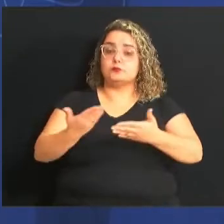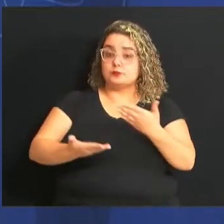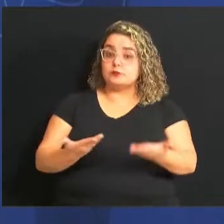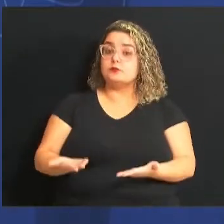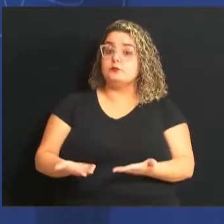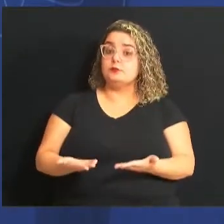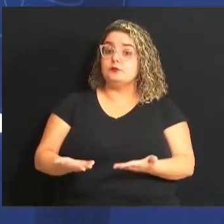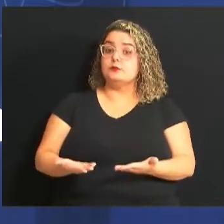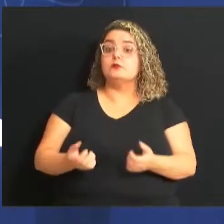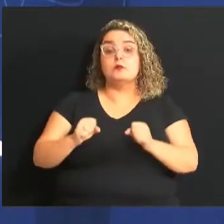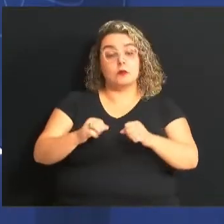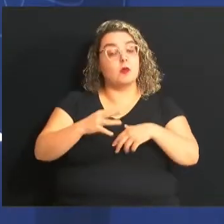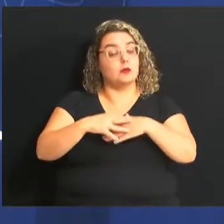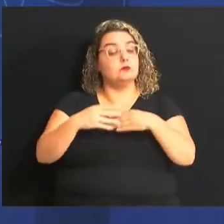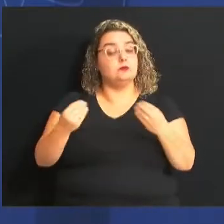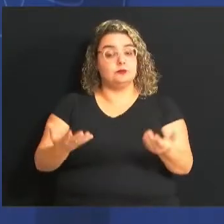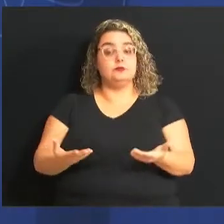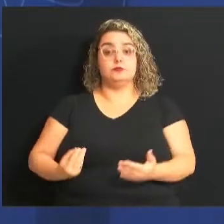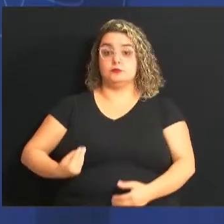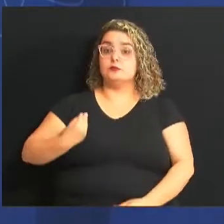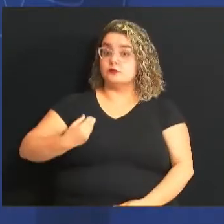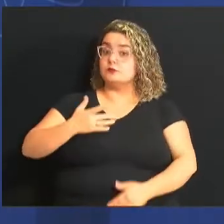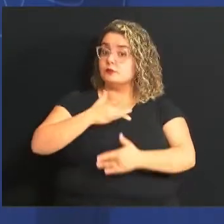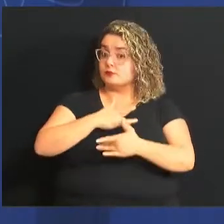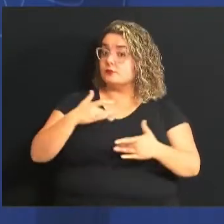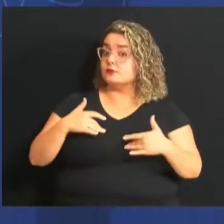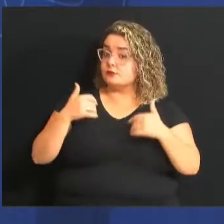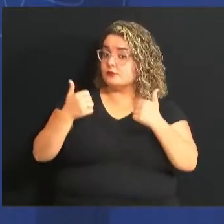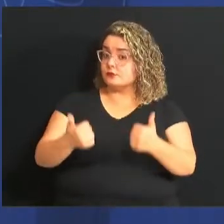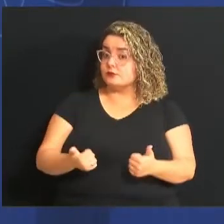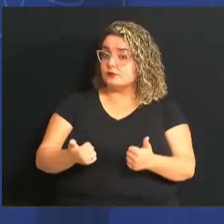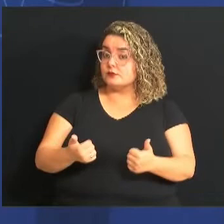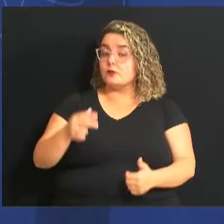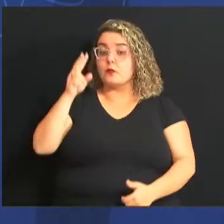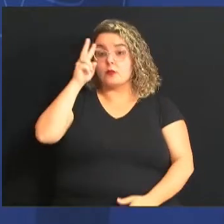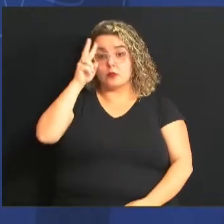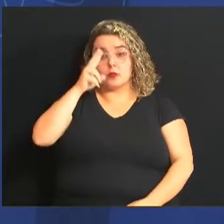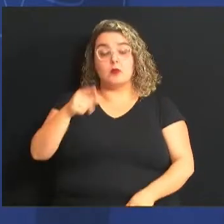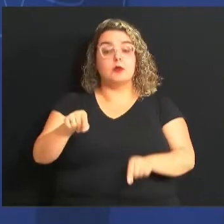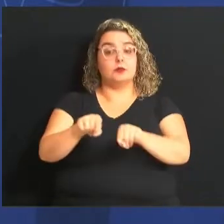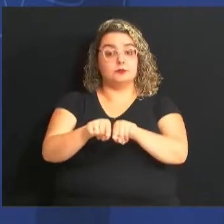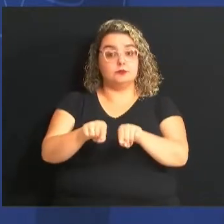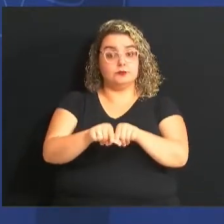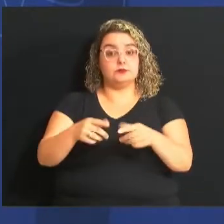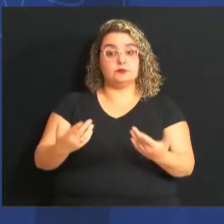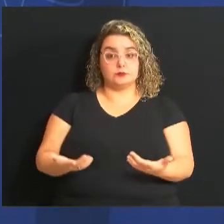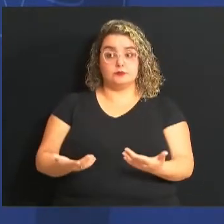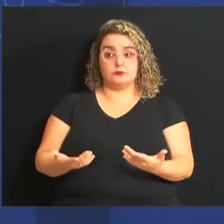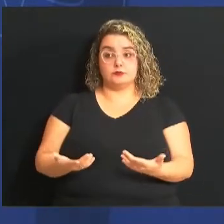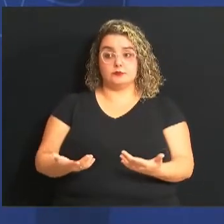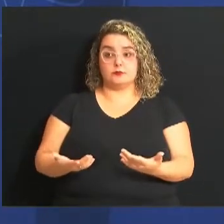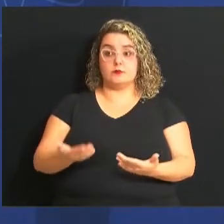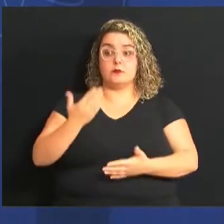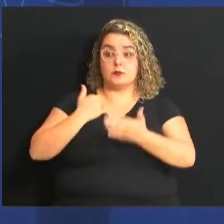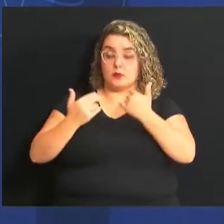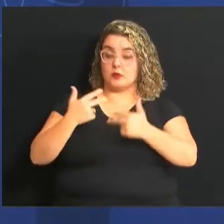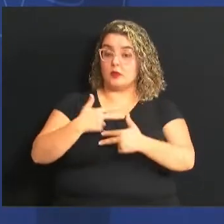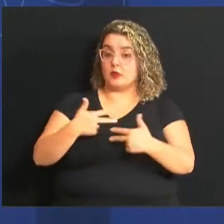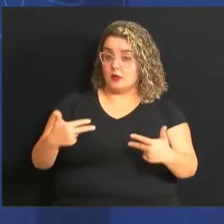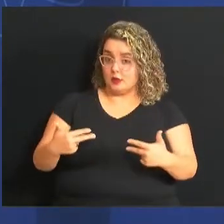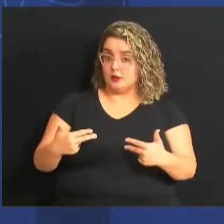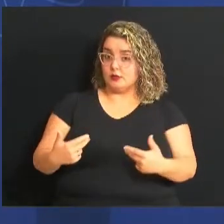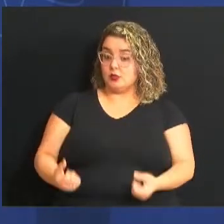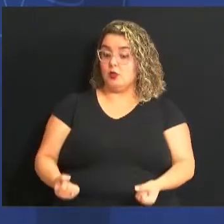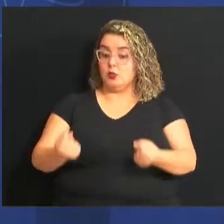ter cura, ter aí uma vida saudável. Lembrando também que a alimentação e a